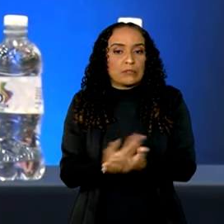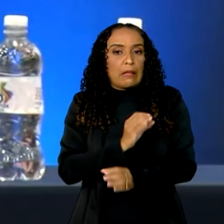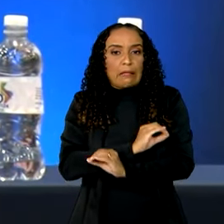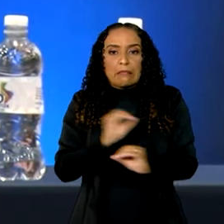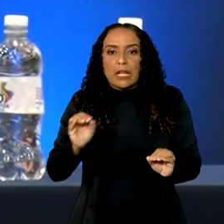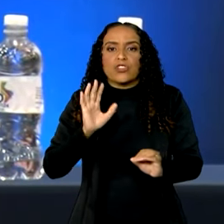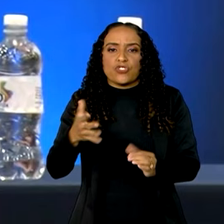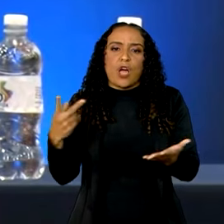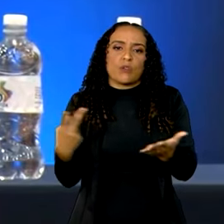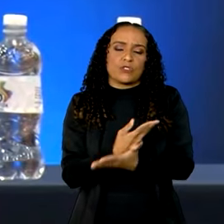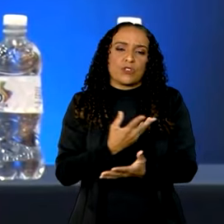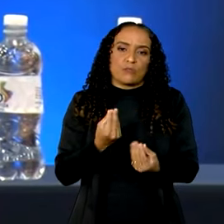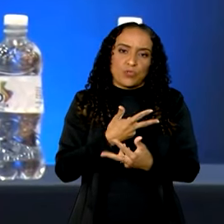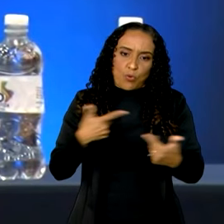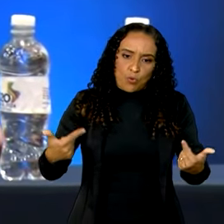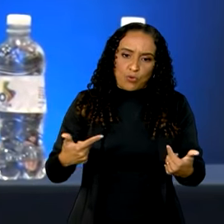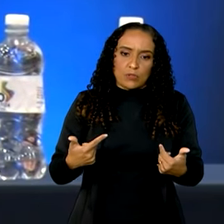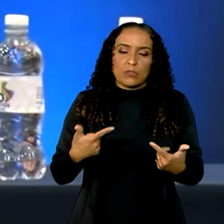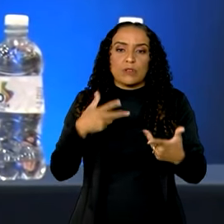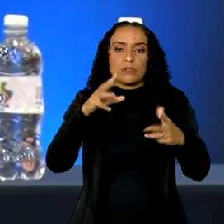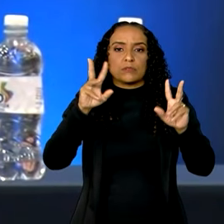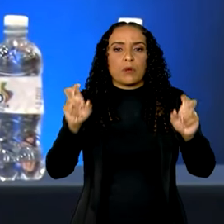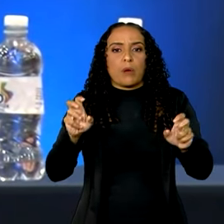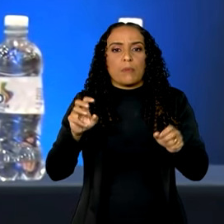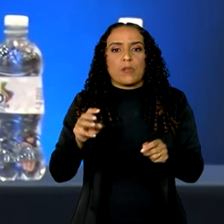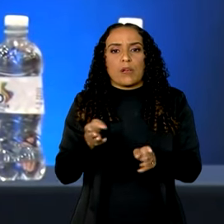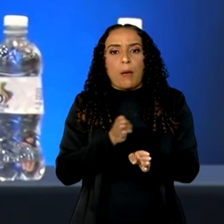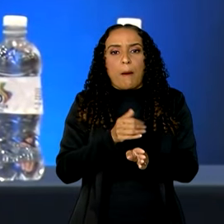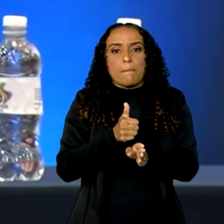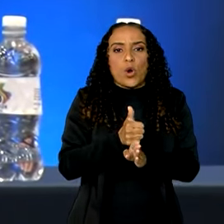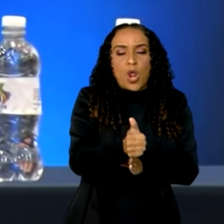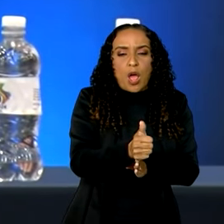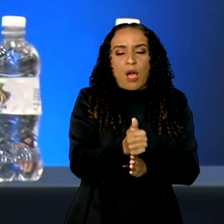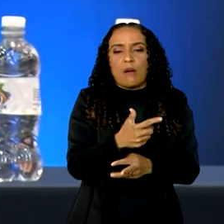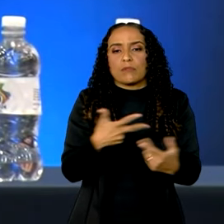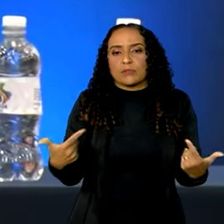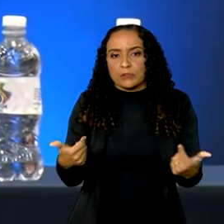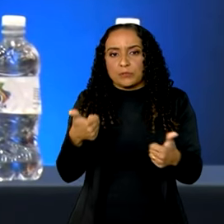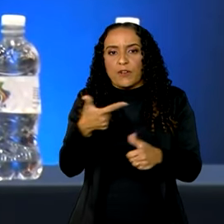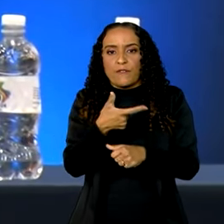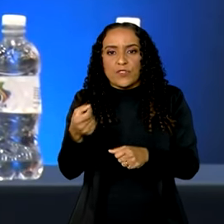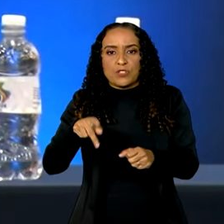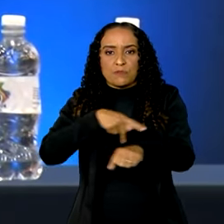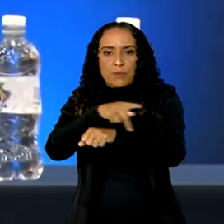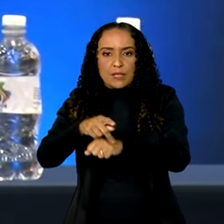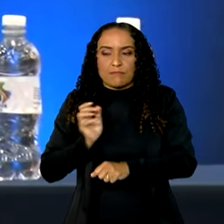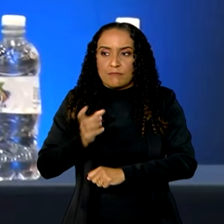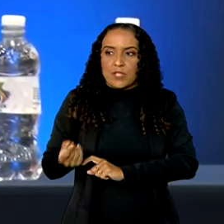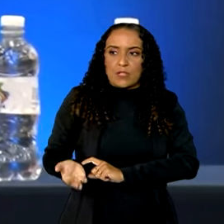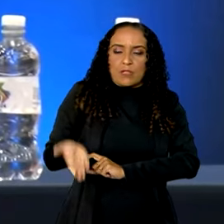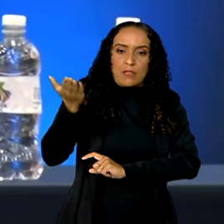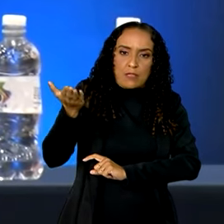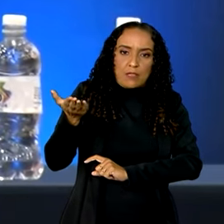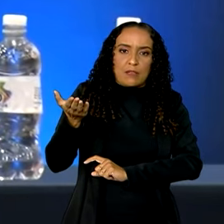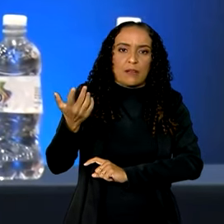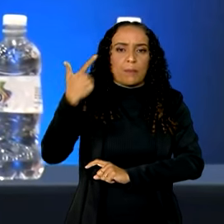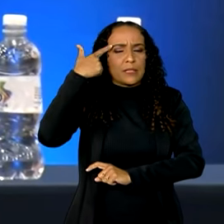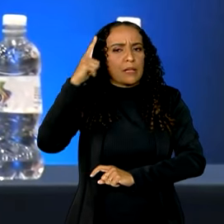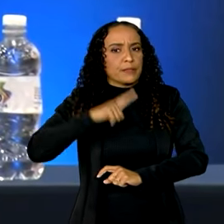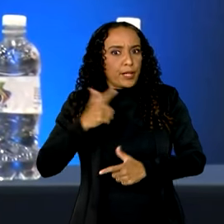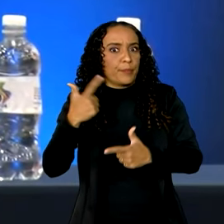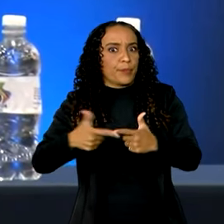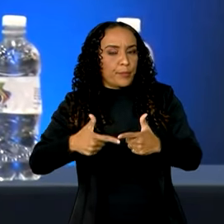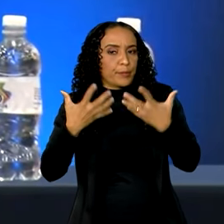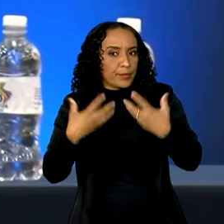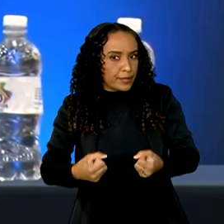já aconteceu muita coisa. Do ponto de vista moral, é muita coisa as 20 nações mais ricas reconsiderarem que temos um